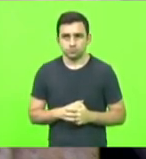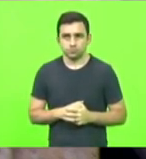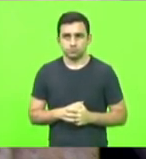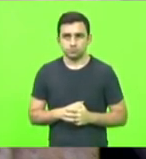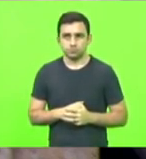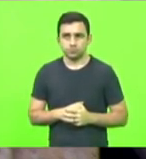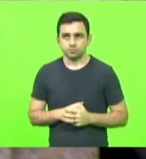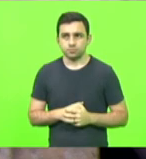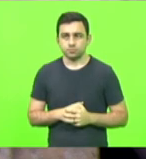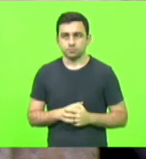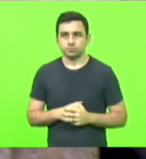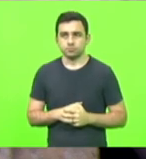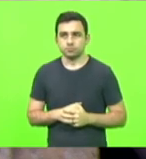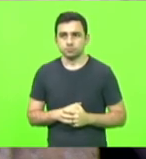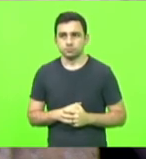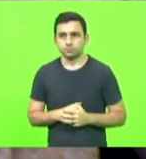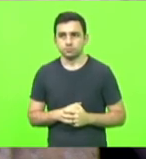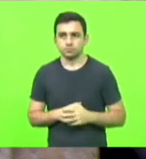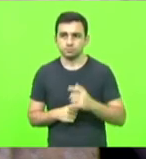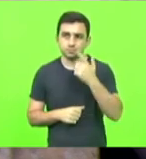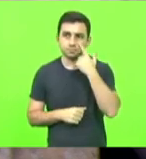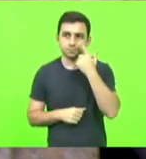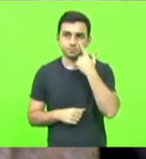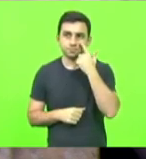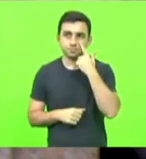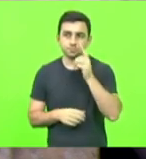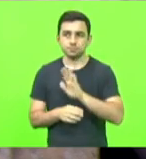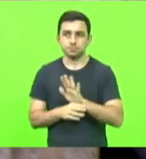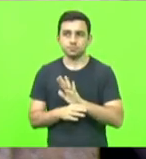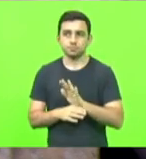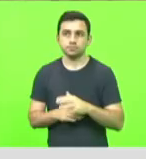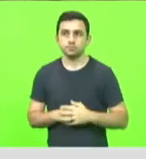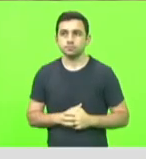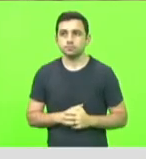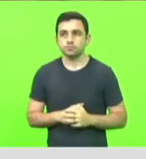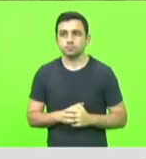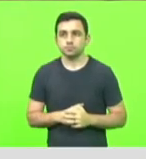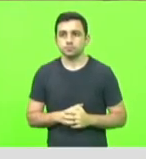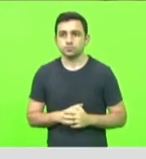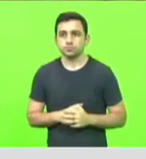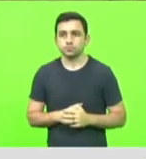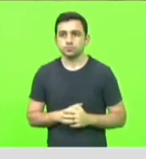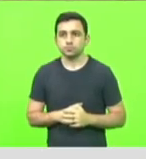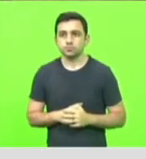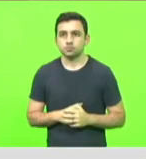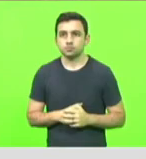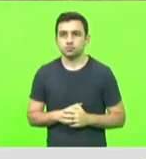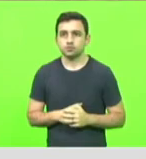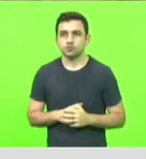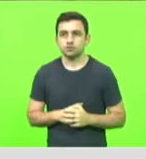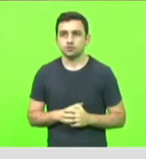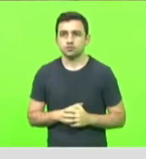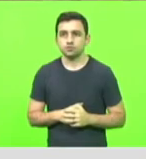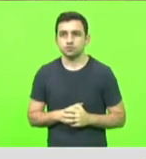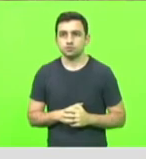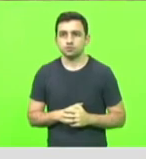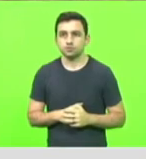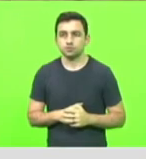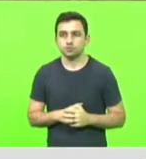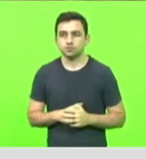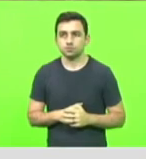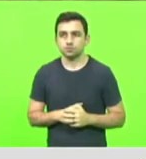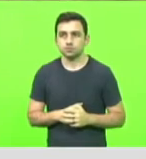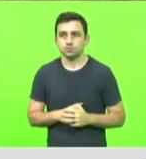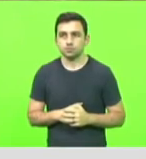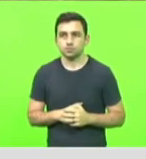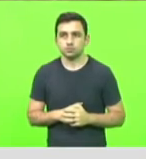Já está pronto ali. Olha esse vídeo, que coisa até um pouco assustadora. Indignação, o homem